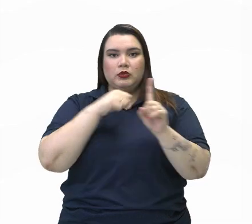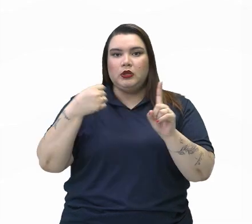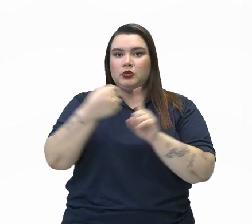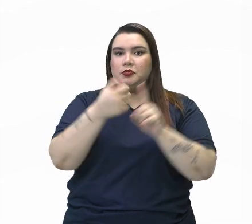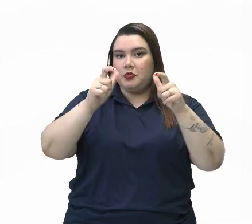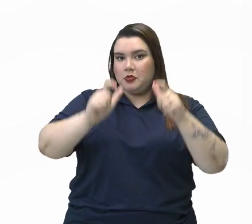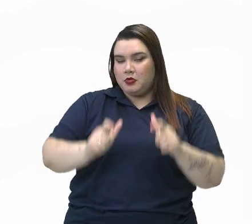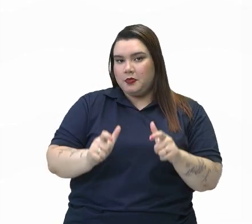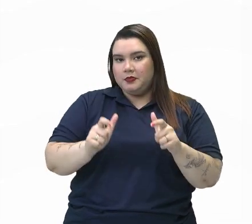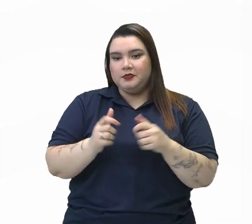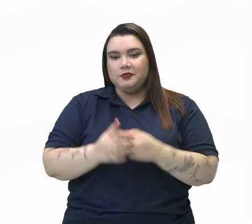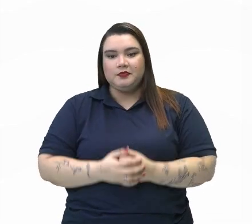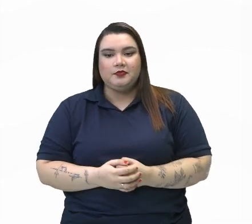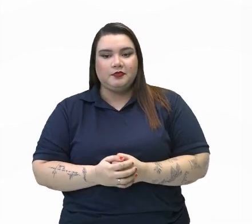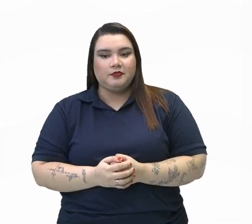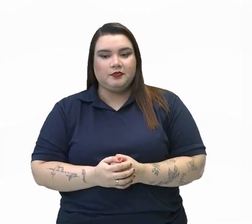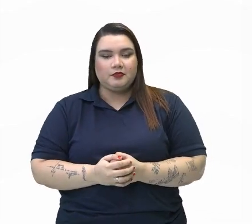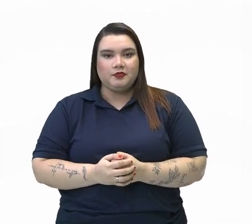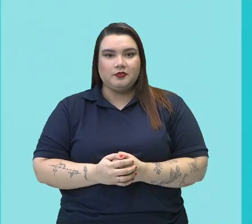a sociedade local.